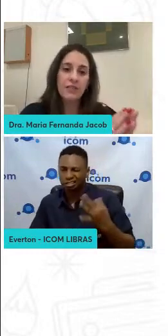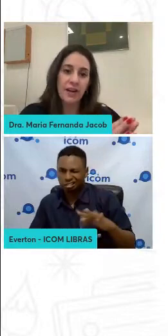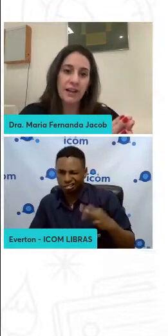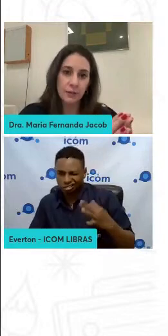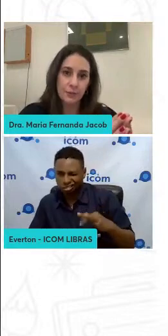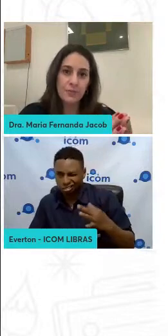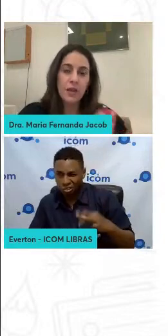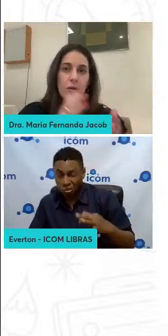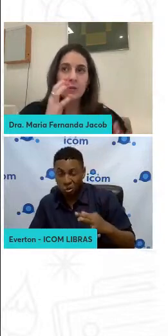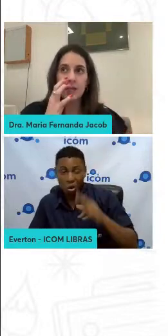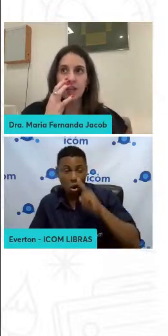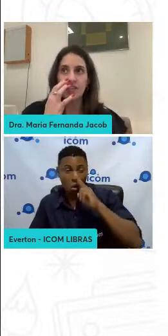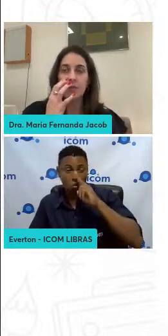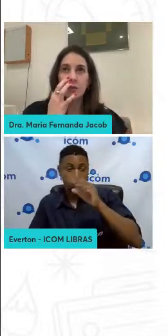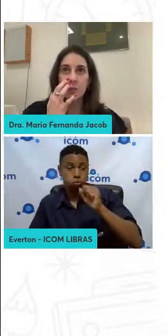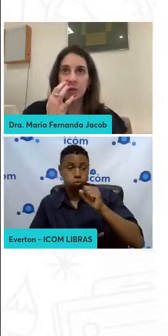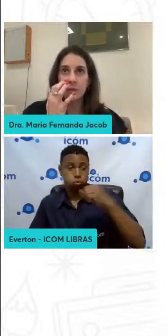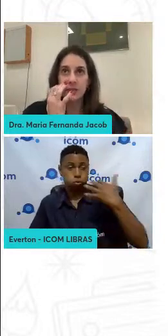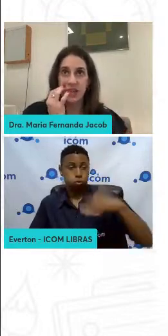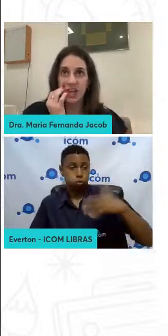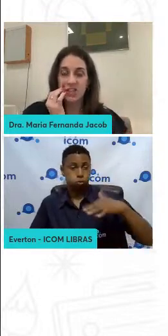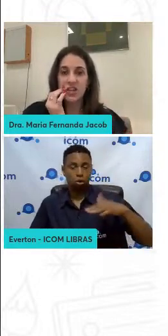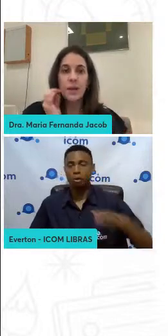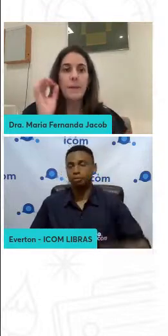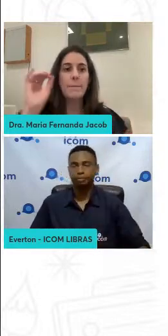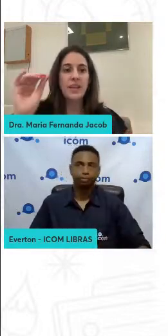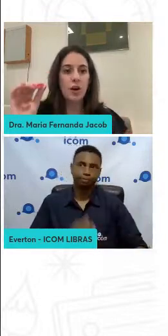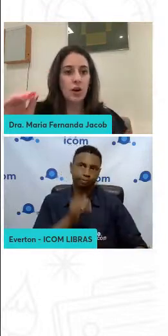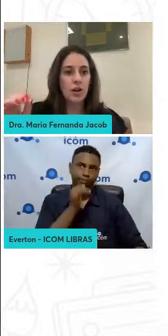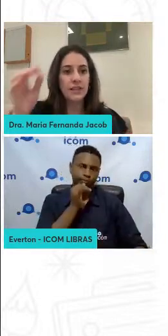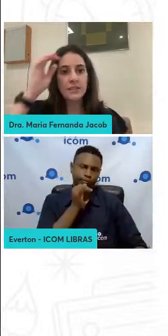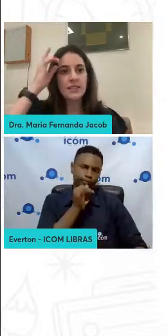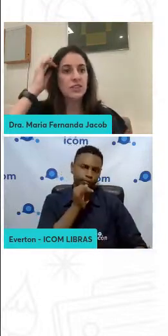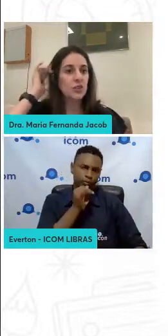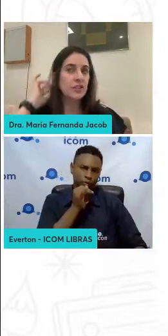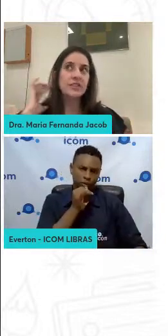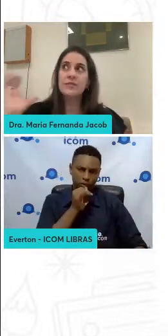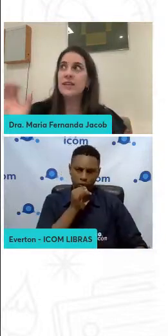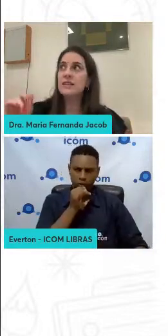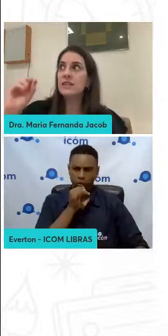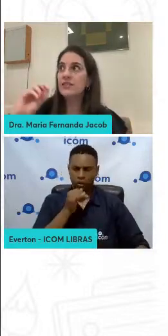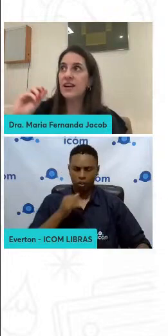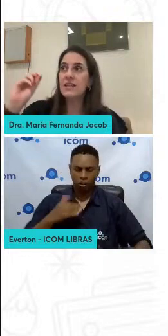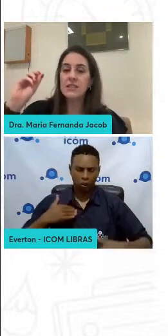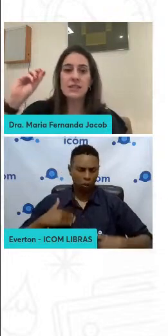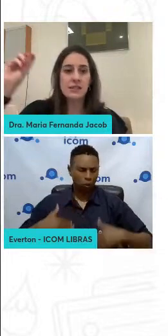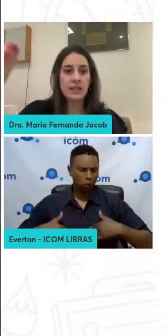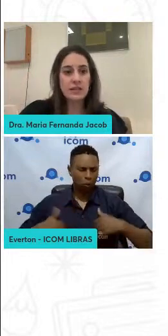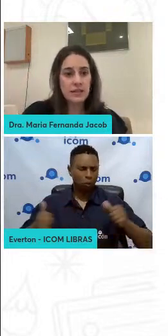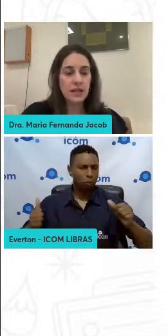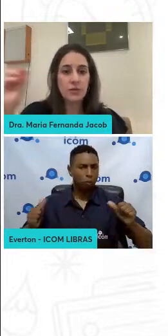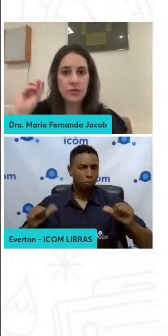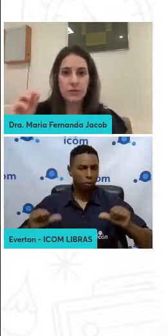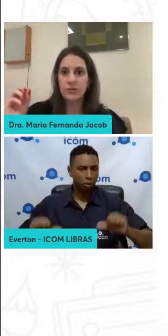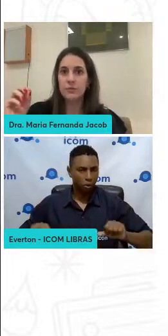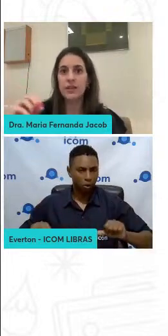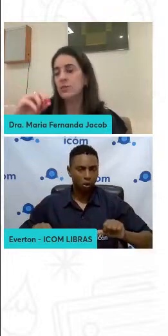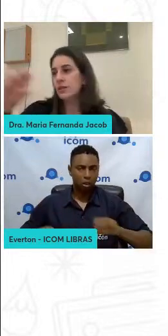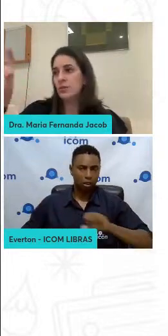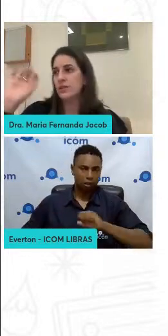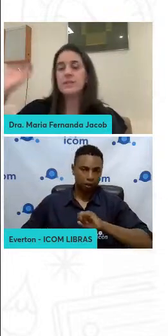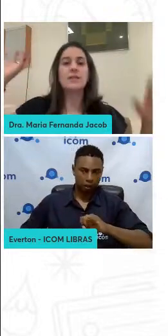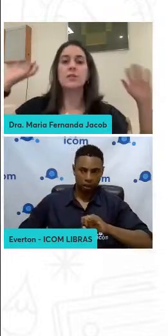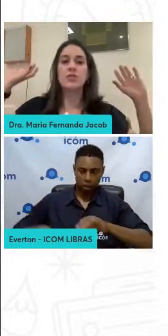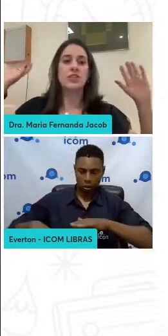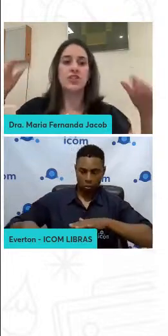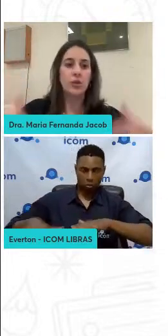bem elevado. Ou seja, vamos supor que o paciente piora toda vez que ele faz extensão de movimento